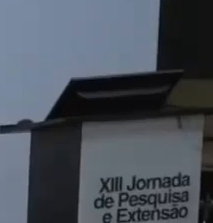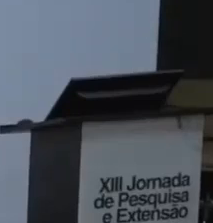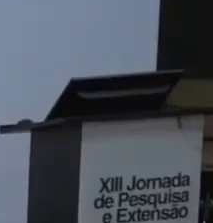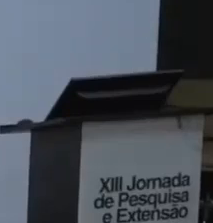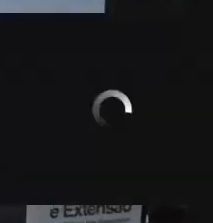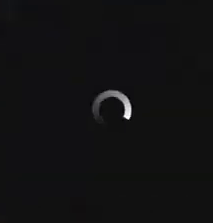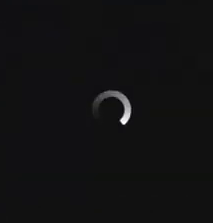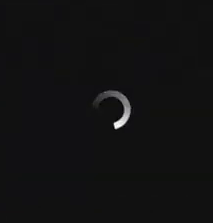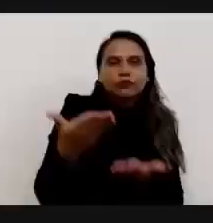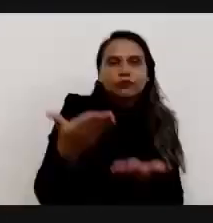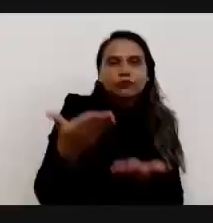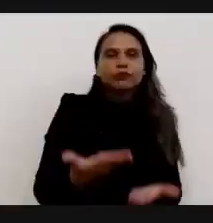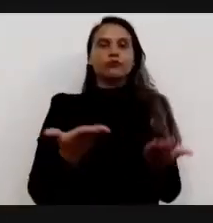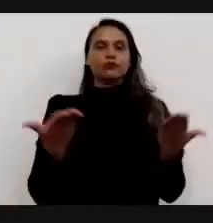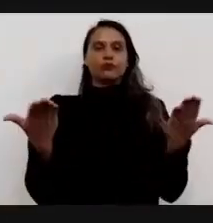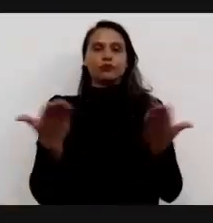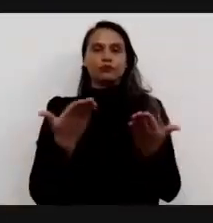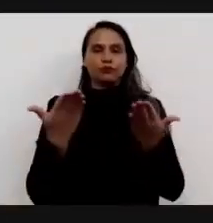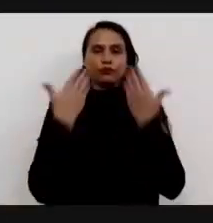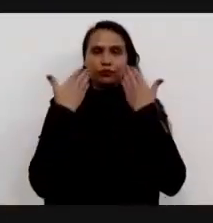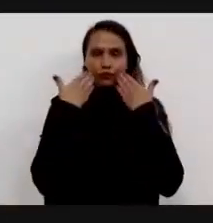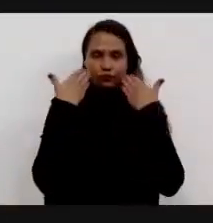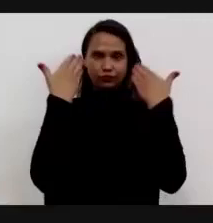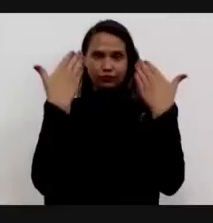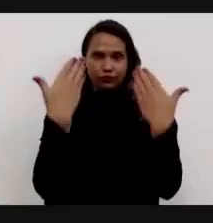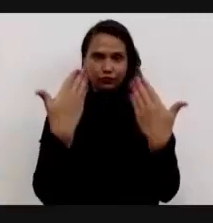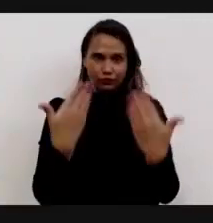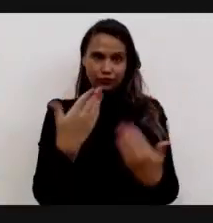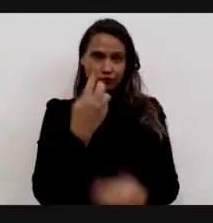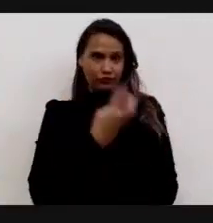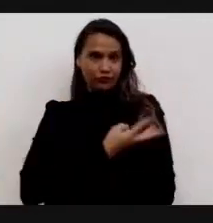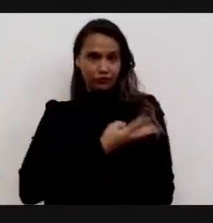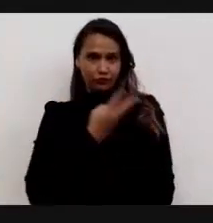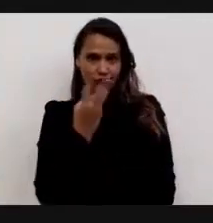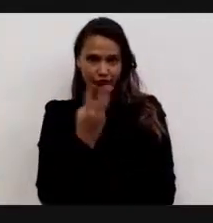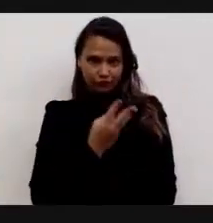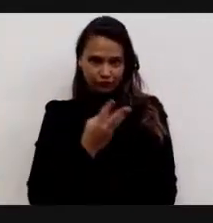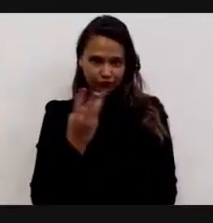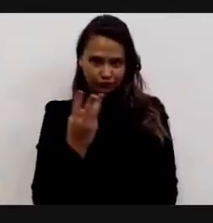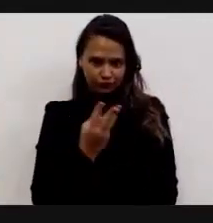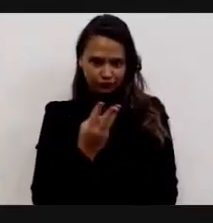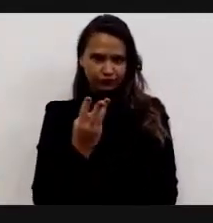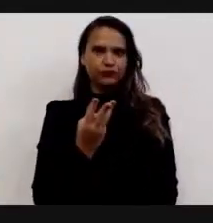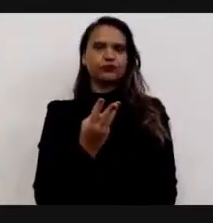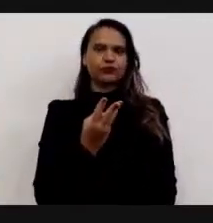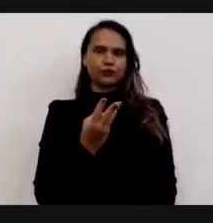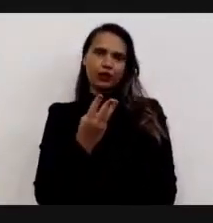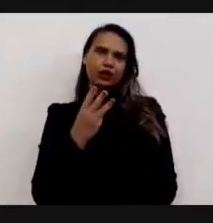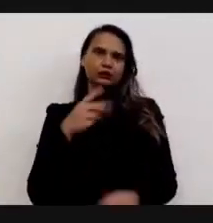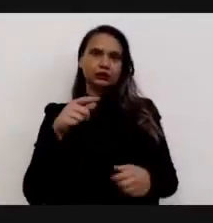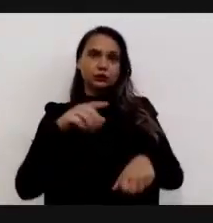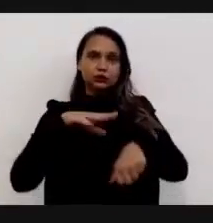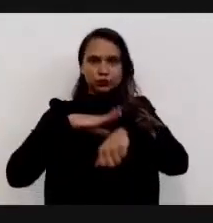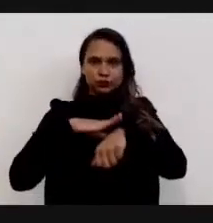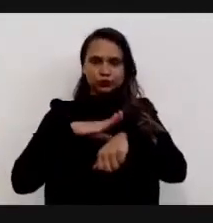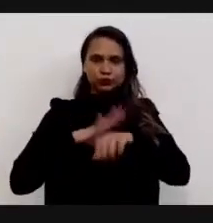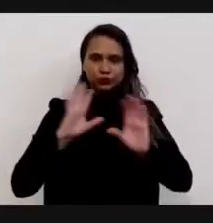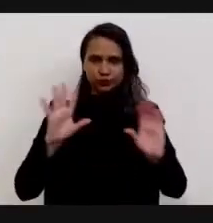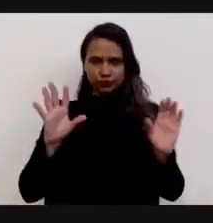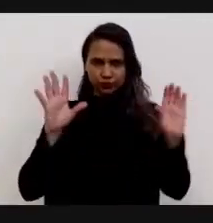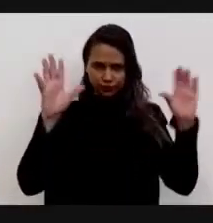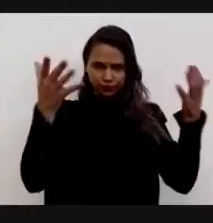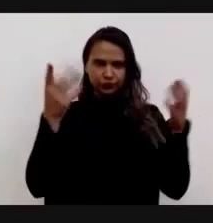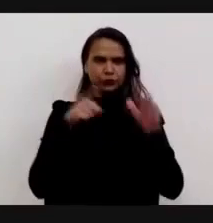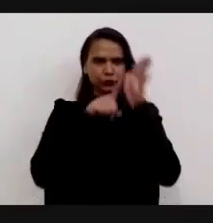3 de apresentação de trabalhos da 13ª Jornada de Pesquisa e Extensão da Câmara